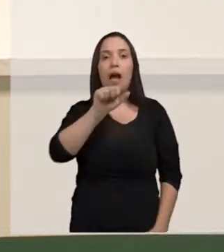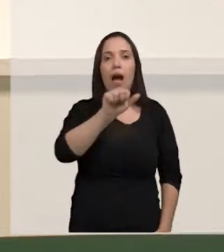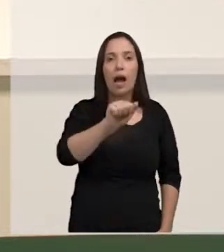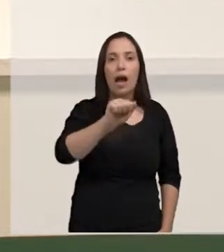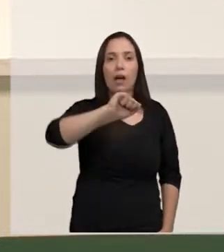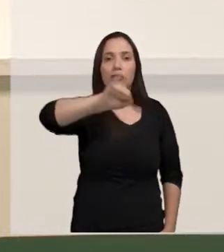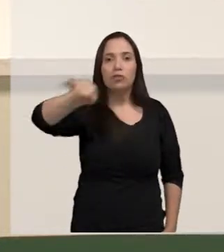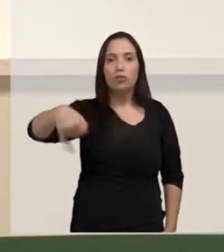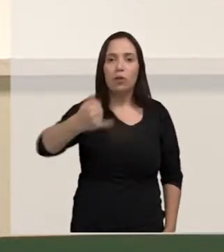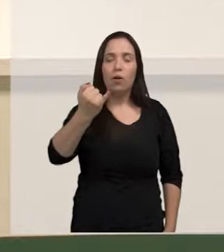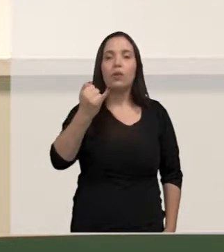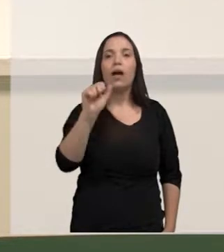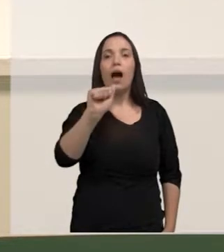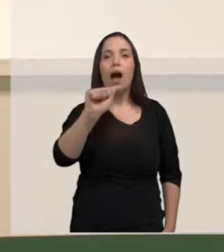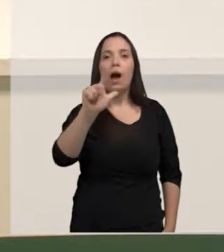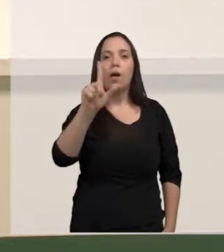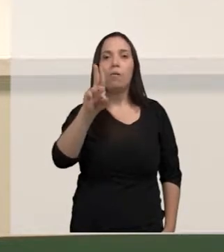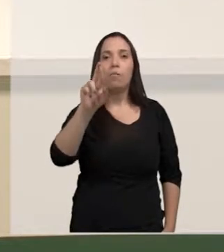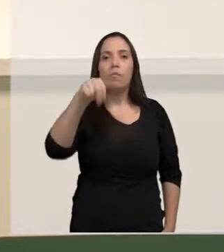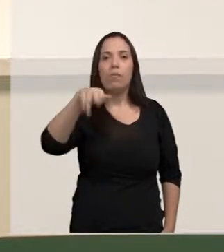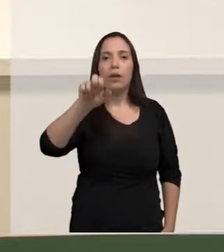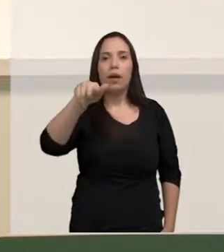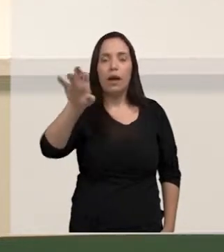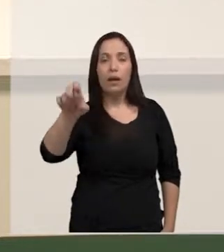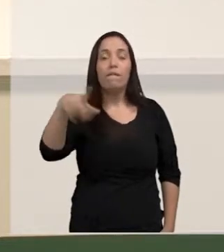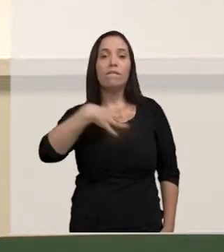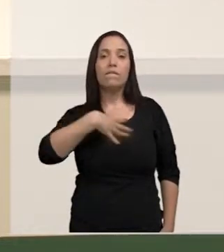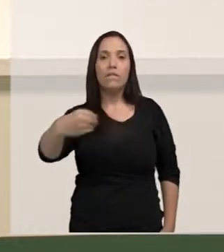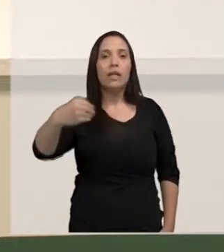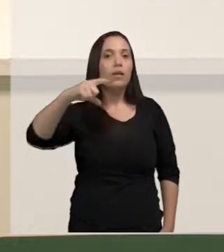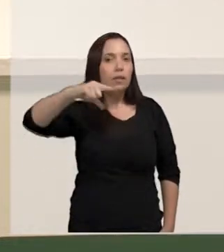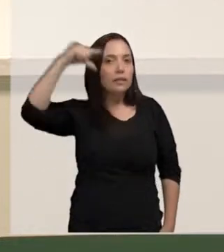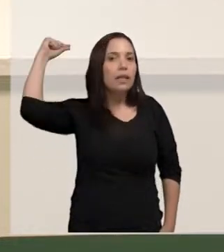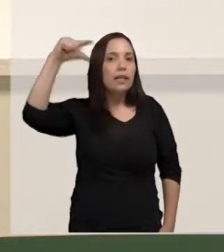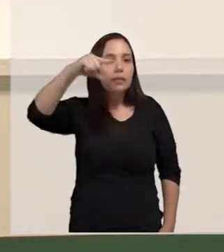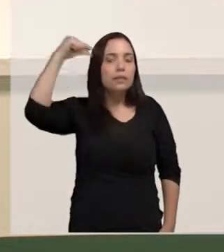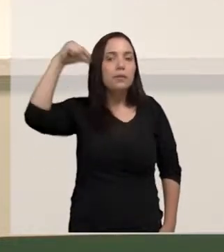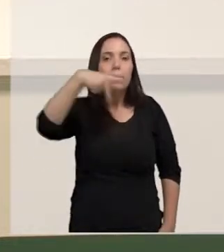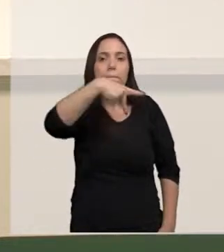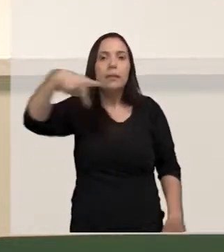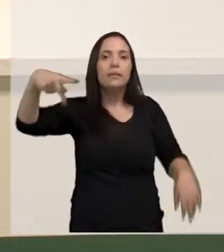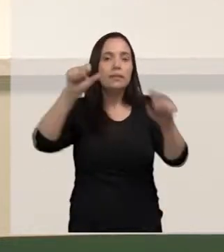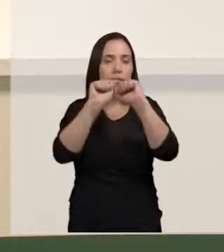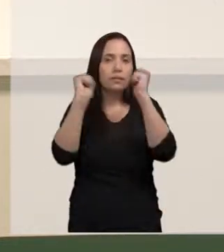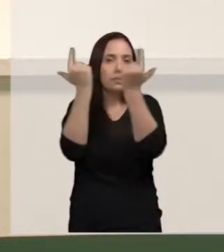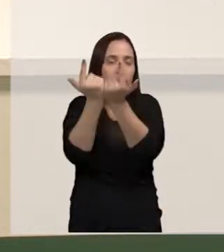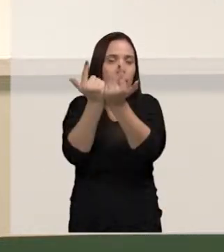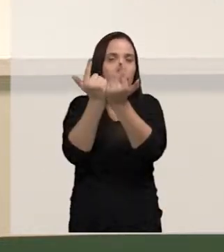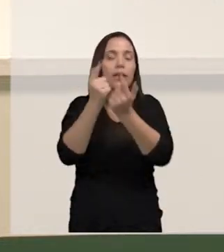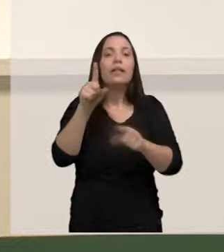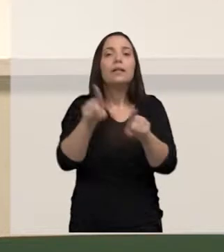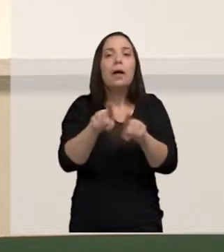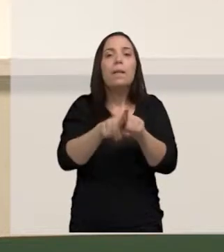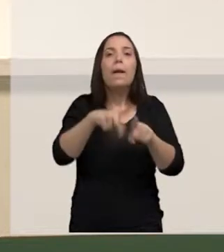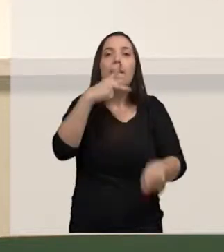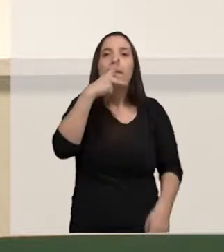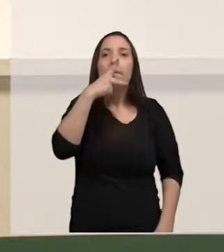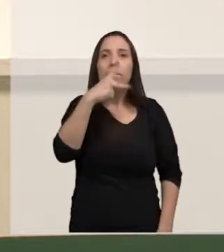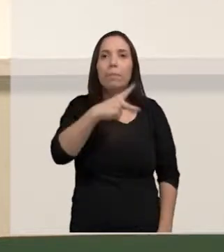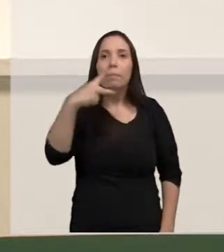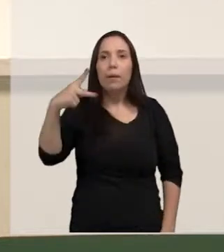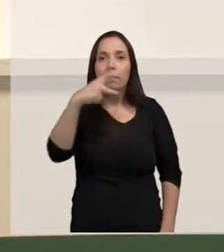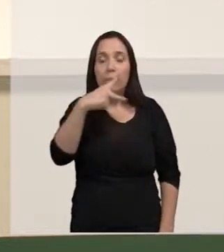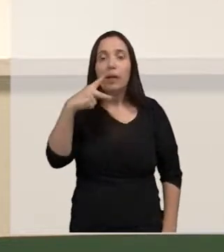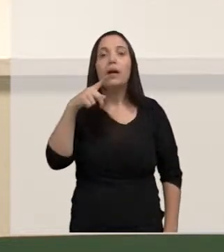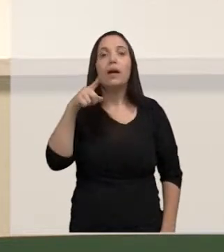era esperado. A J. Albuquerque, filho do Zezinho Albuquerque. Presidente estadual do Partido Progressista. Do PP e uma